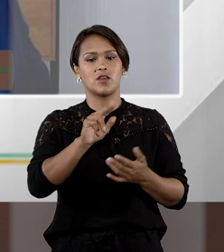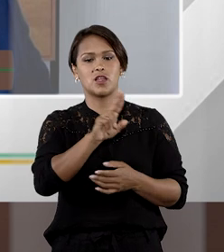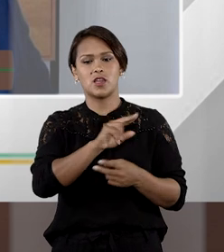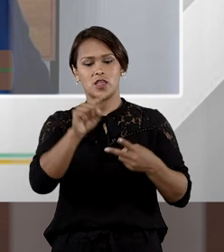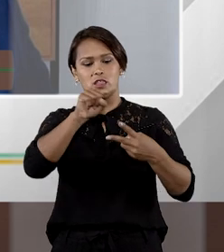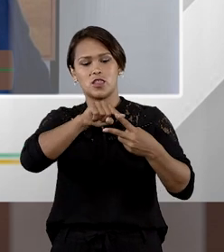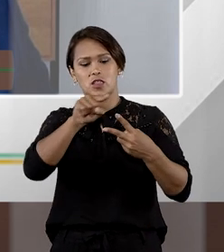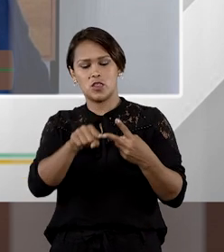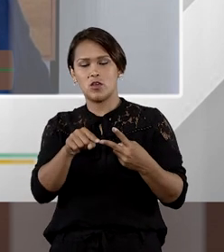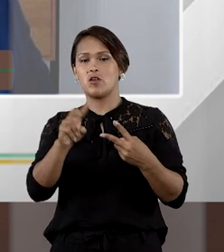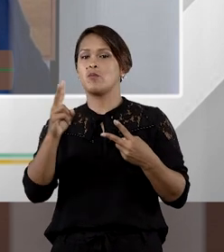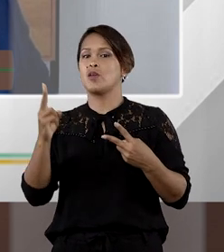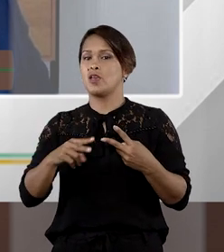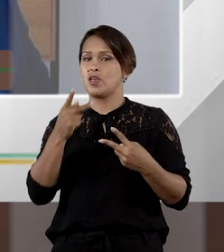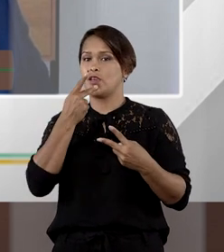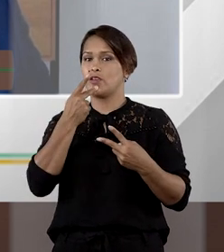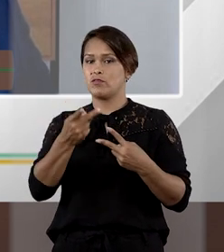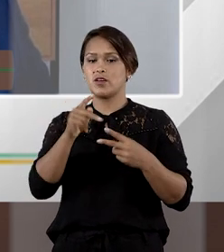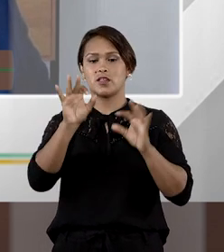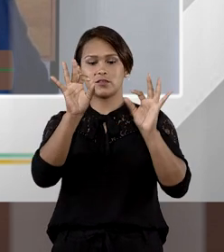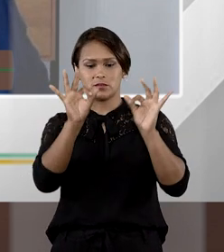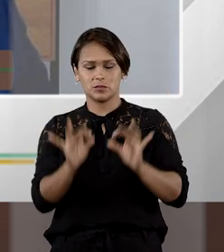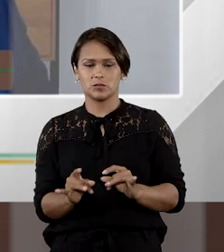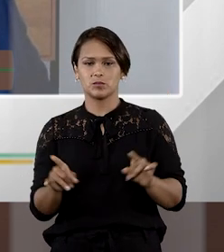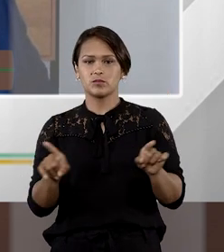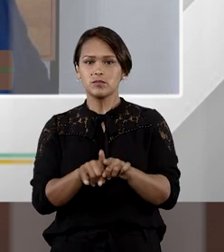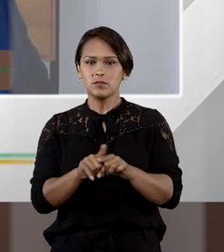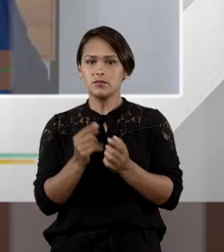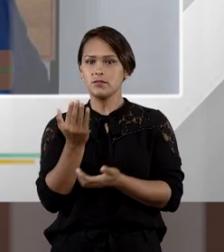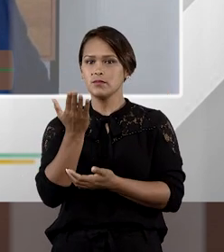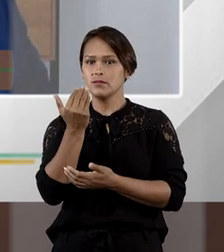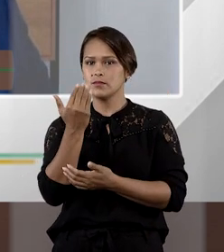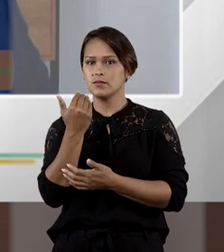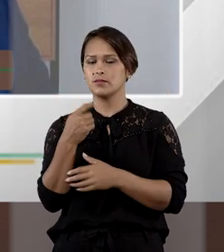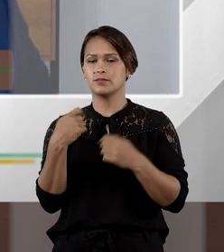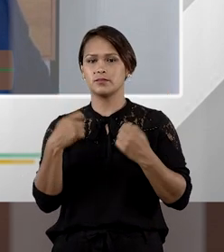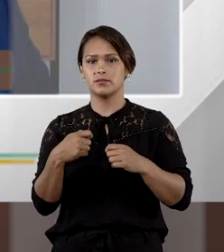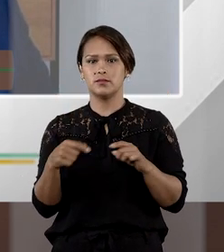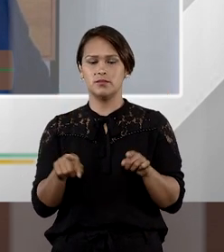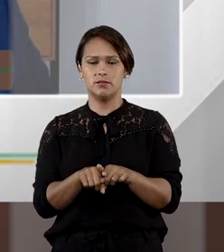trinômio alimentar e fala exatamente sobre os alimentos do filho.